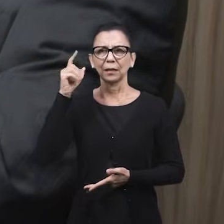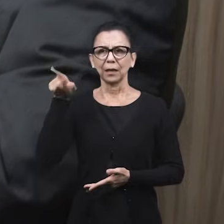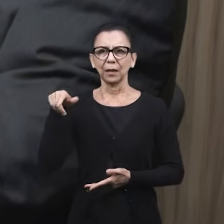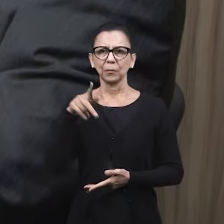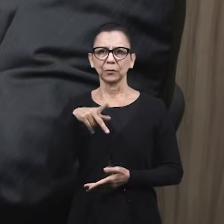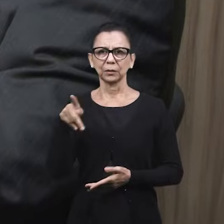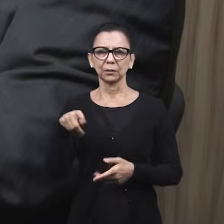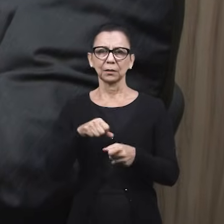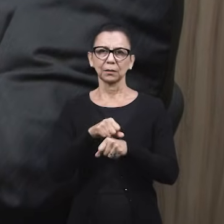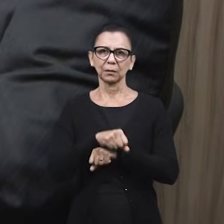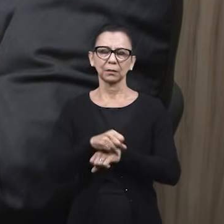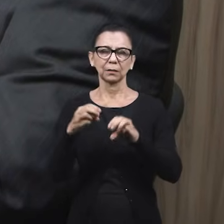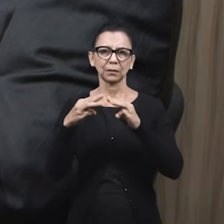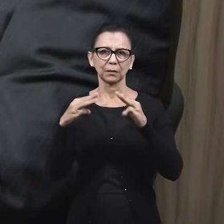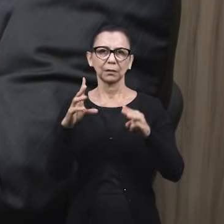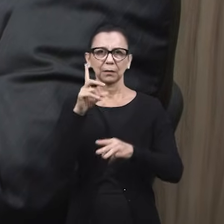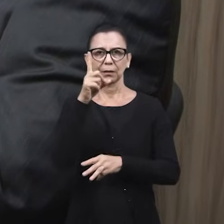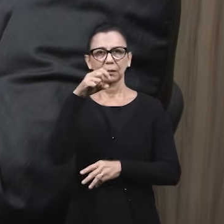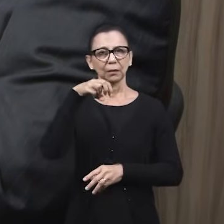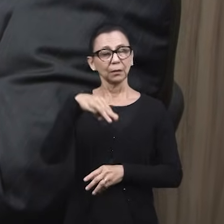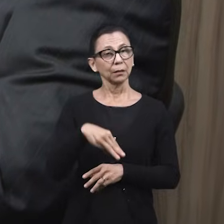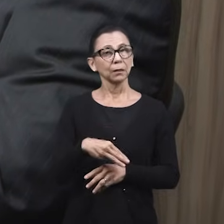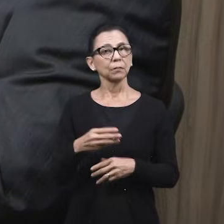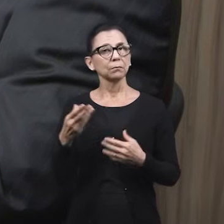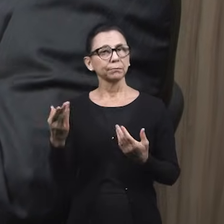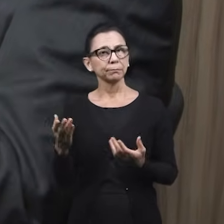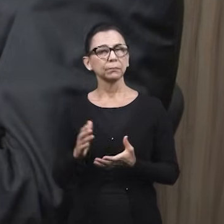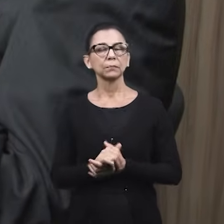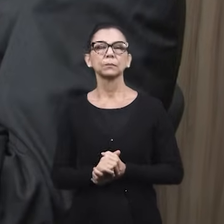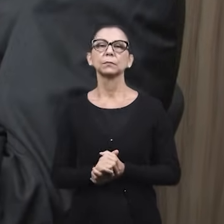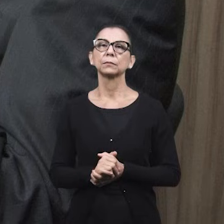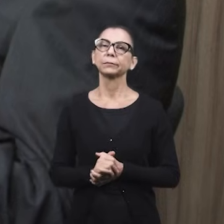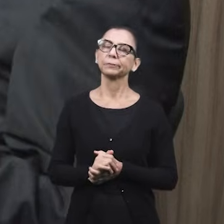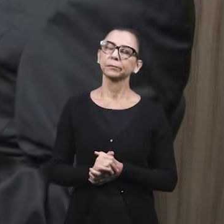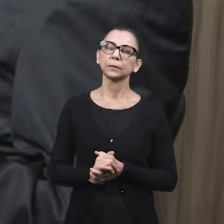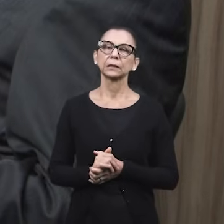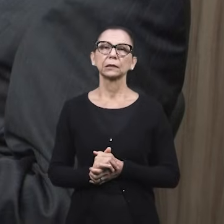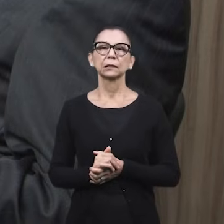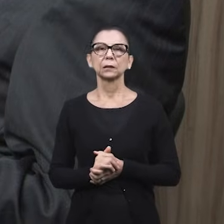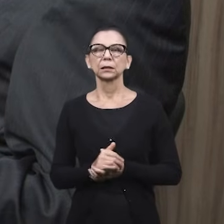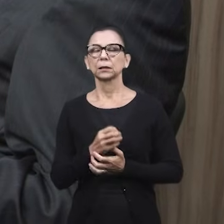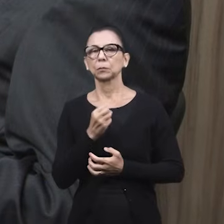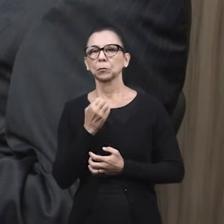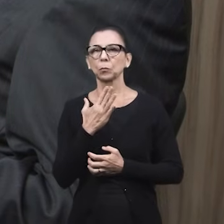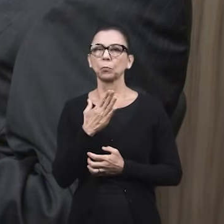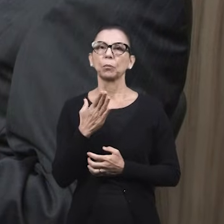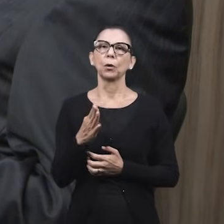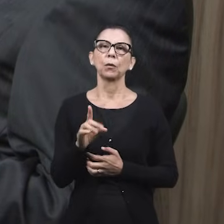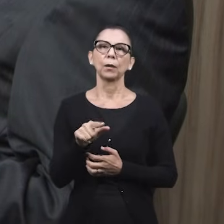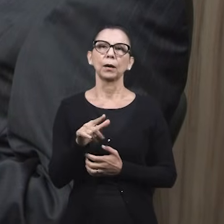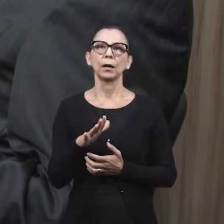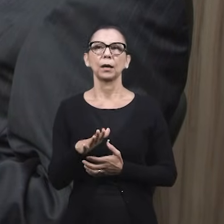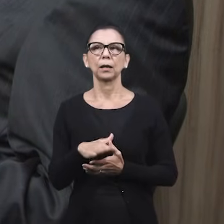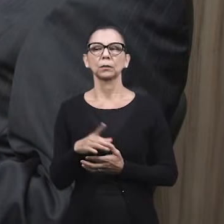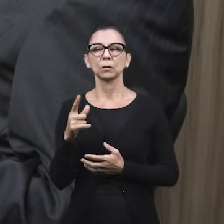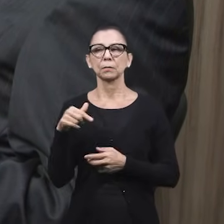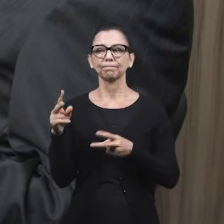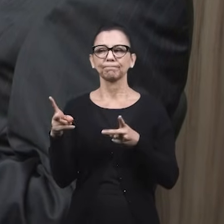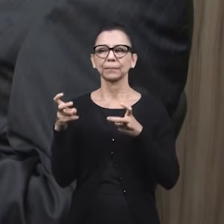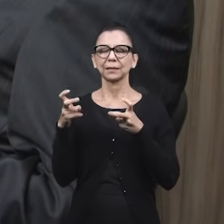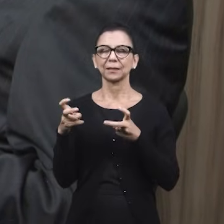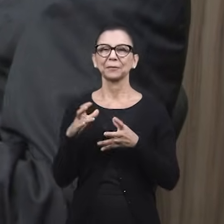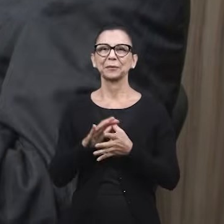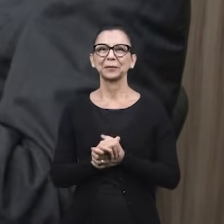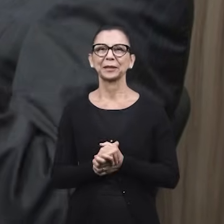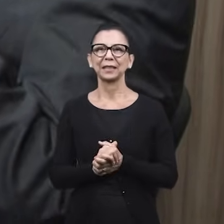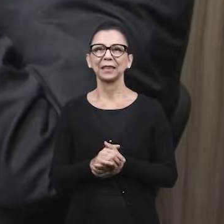vivemos. É professor também no seminário no Manaim Domingos Martins e é sempre muito bom, e a percepção